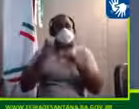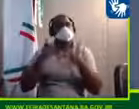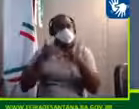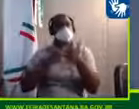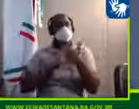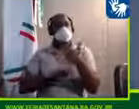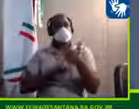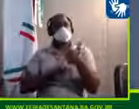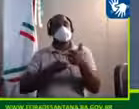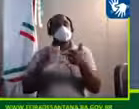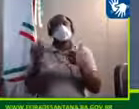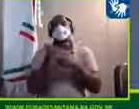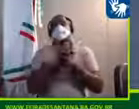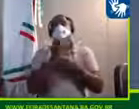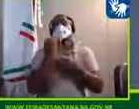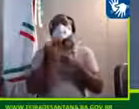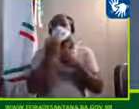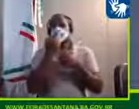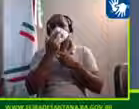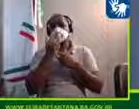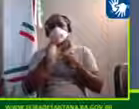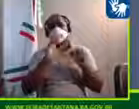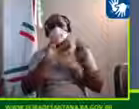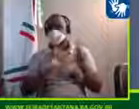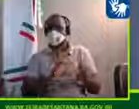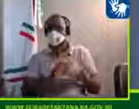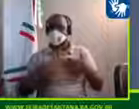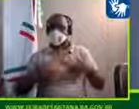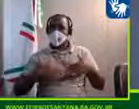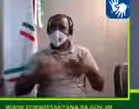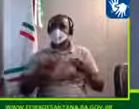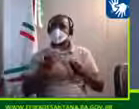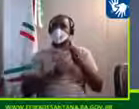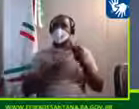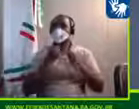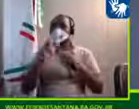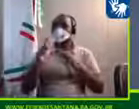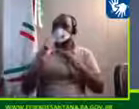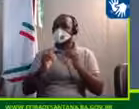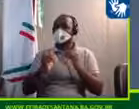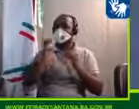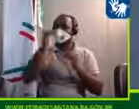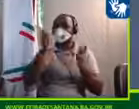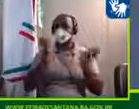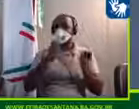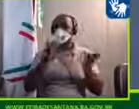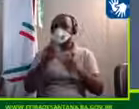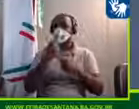Quando se tem alguma comorbidade, se acrescem outros. De qualquer forma, eu vou pedir que ela possa